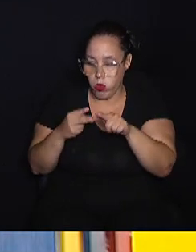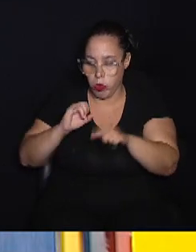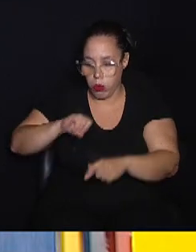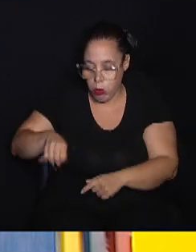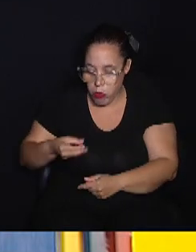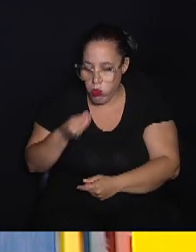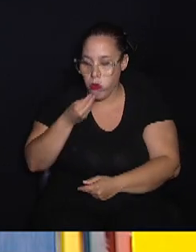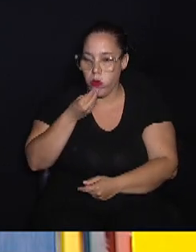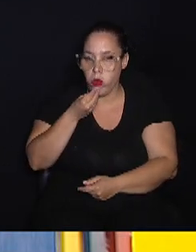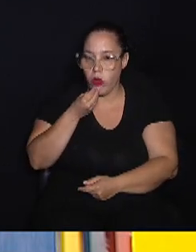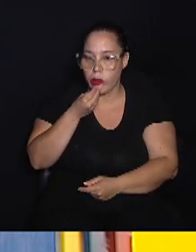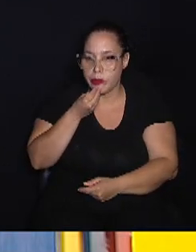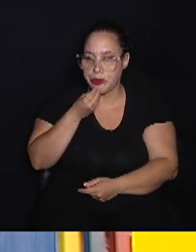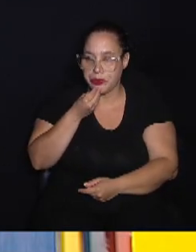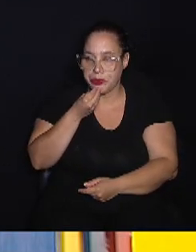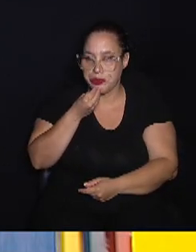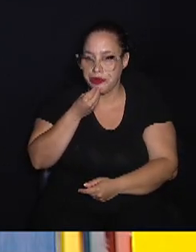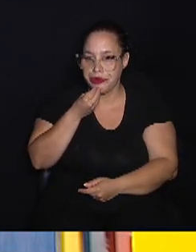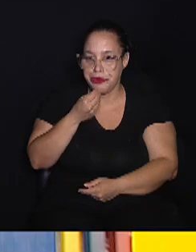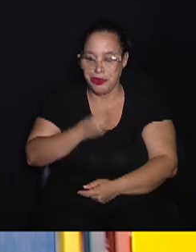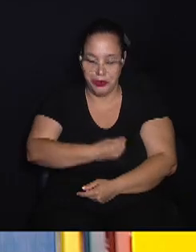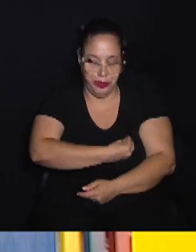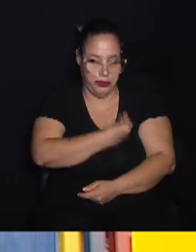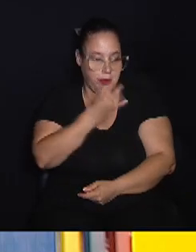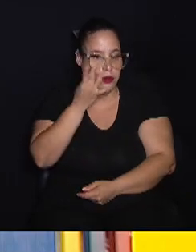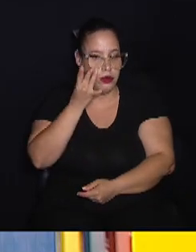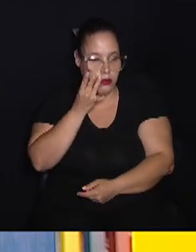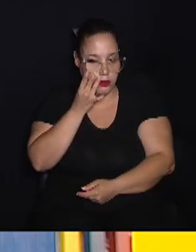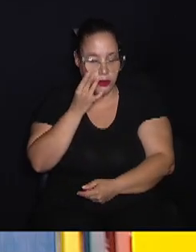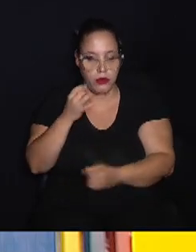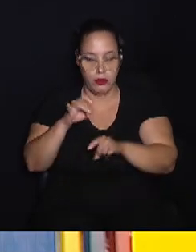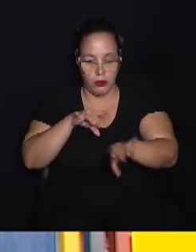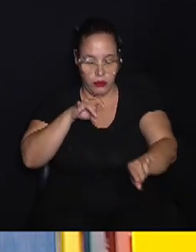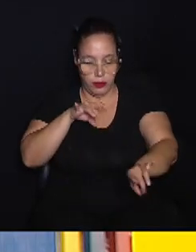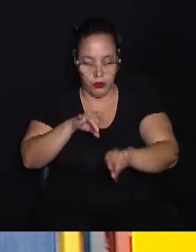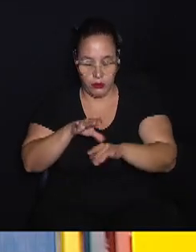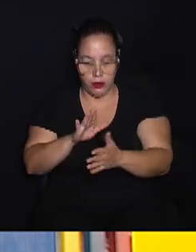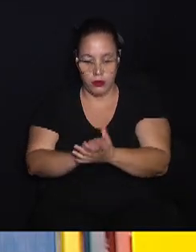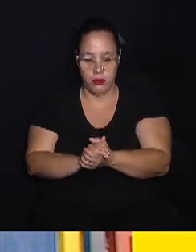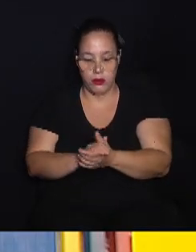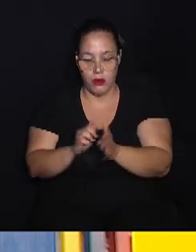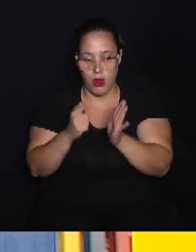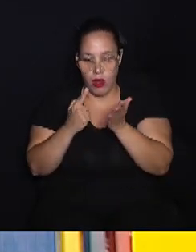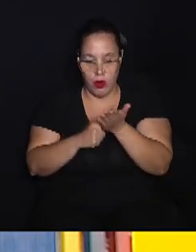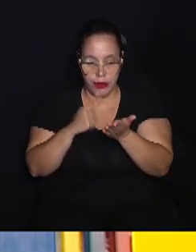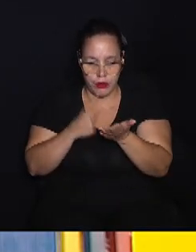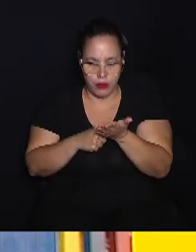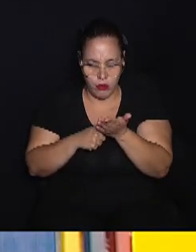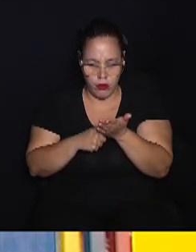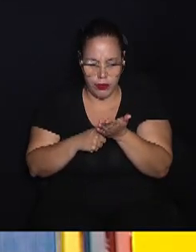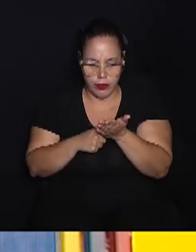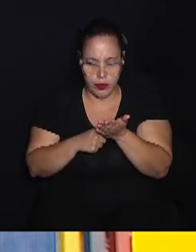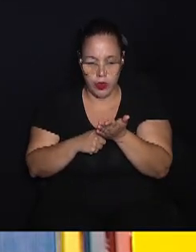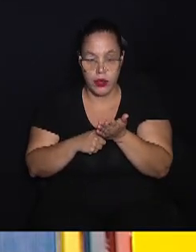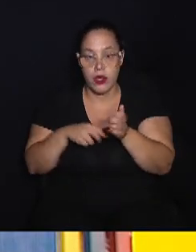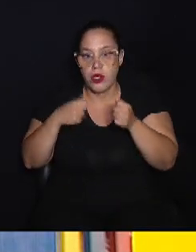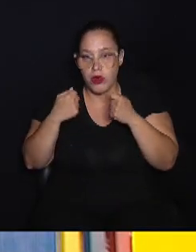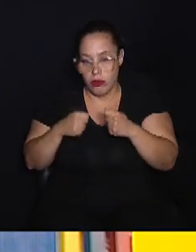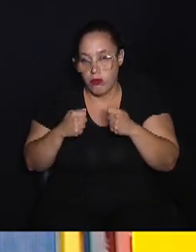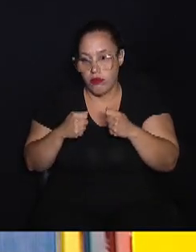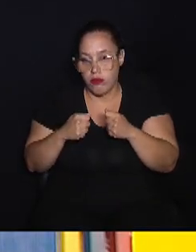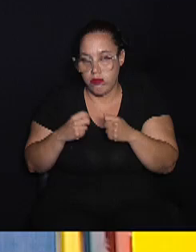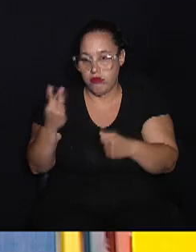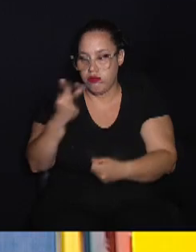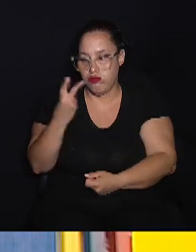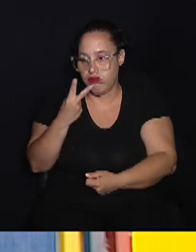e o cadastro seja ele presencial ou no no online A consulta a classificação das crianças também é possível dessas